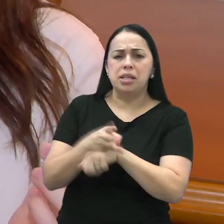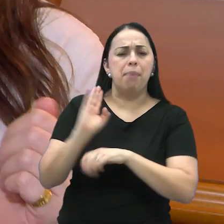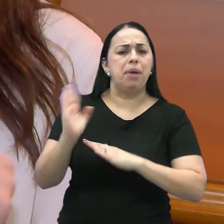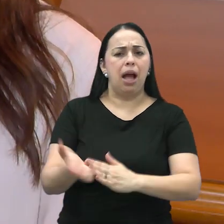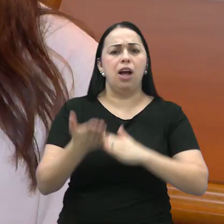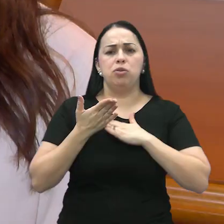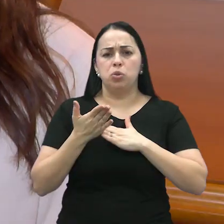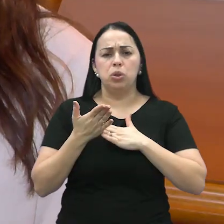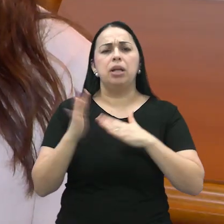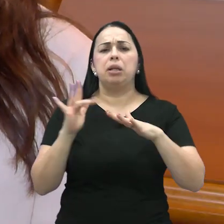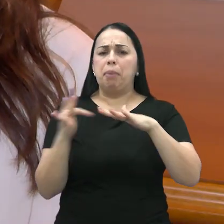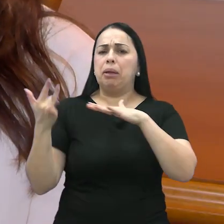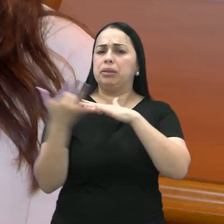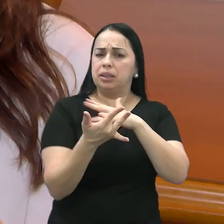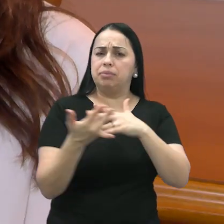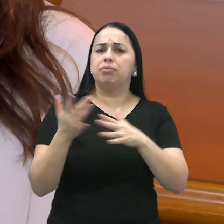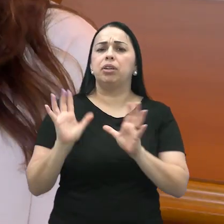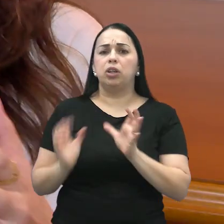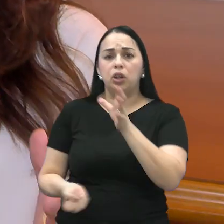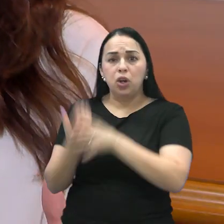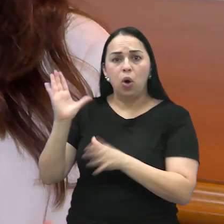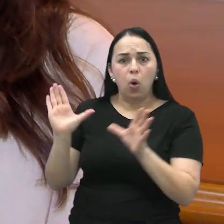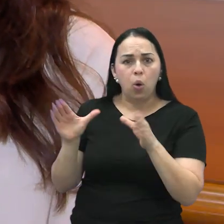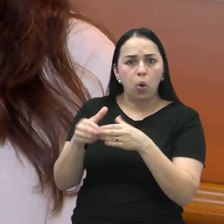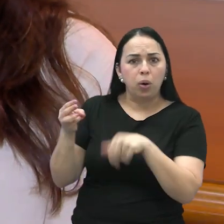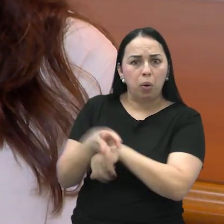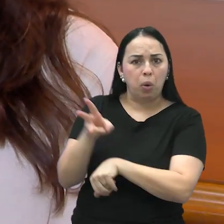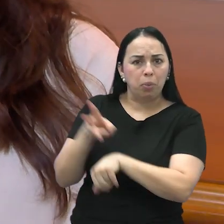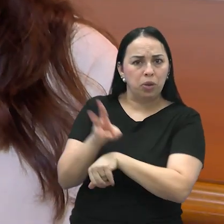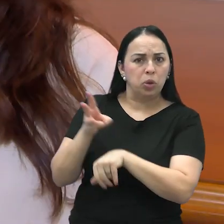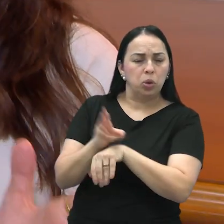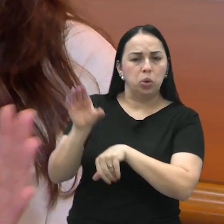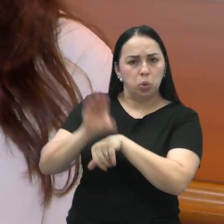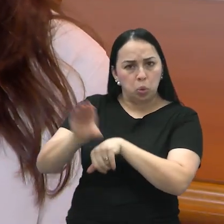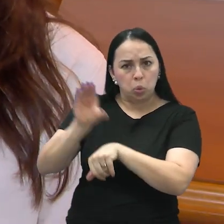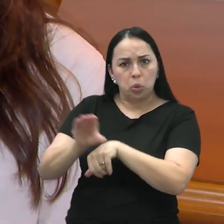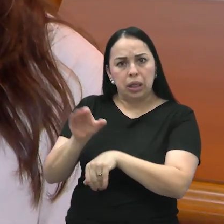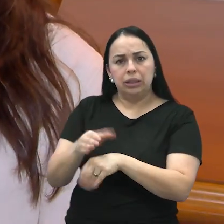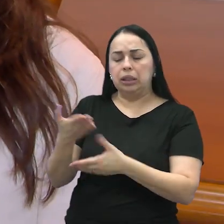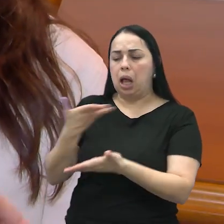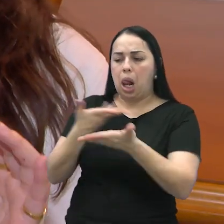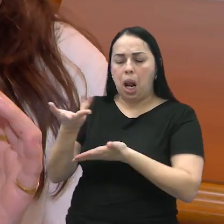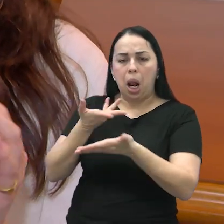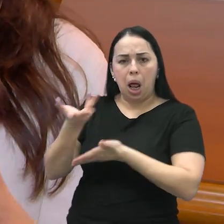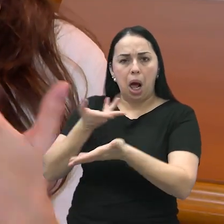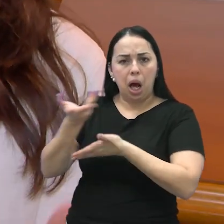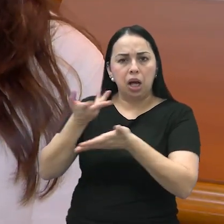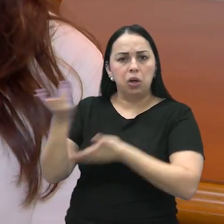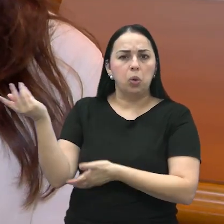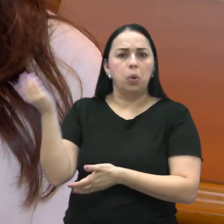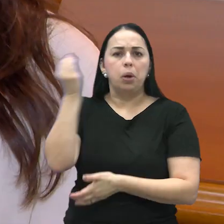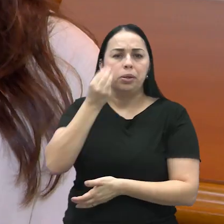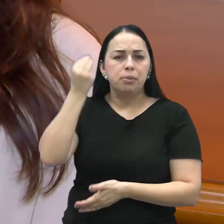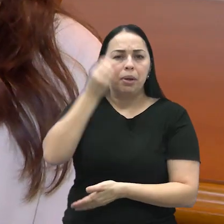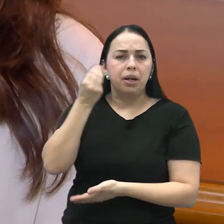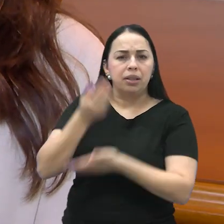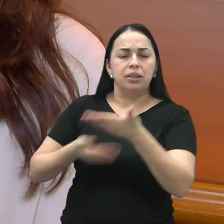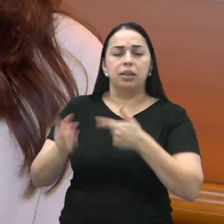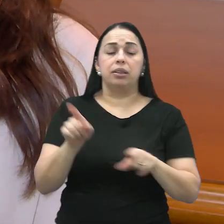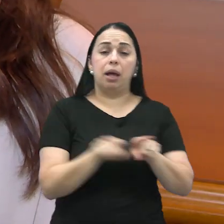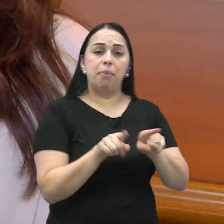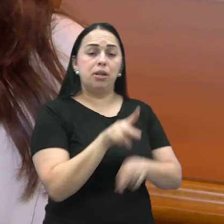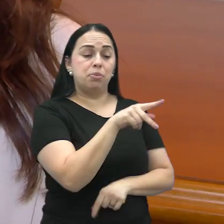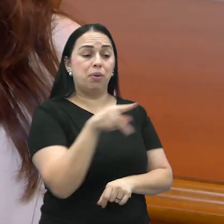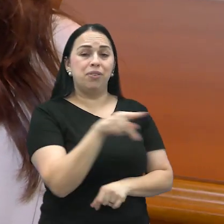WhatsApp ajuda bastante a gente, então a gente criou um grupo do curso no WhatsApp, então a gente tem essa troca.